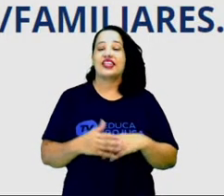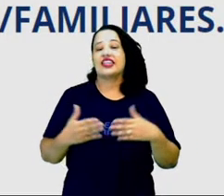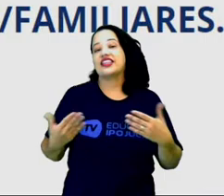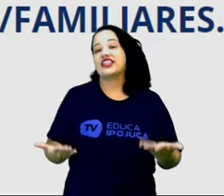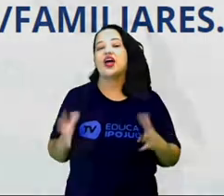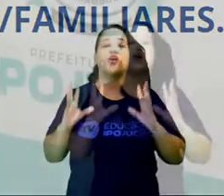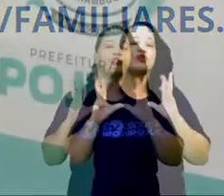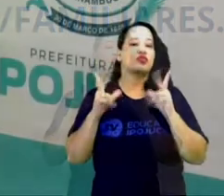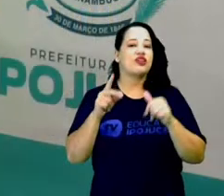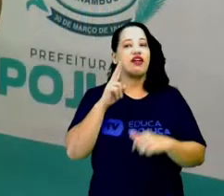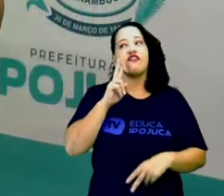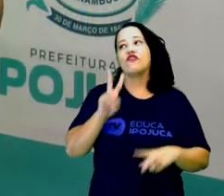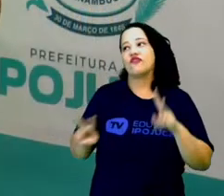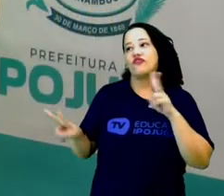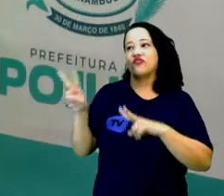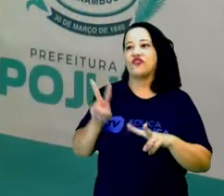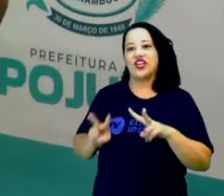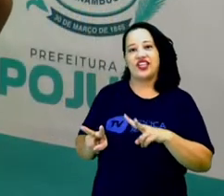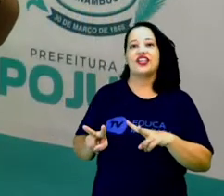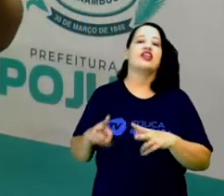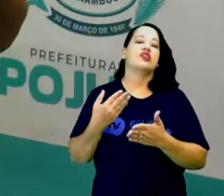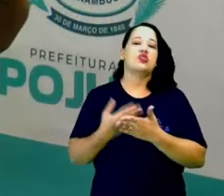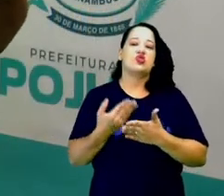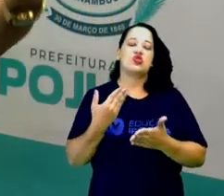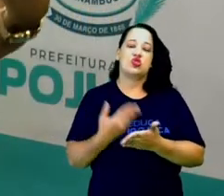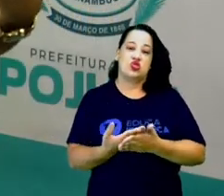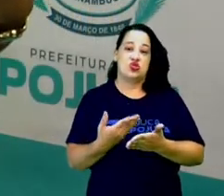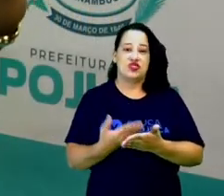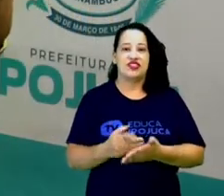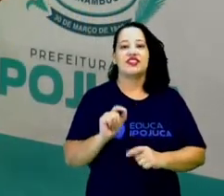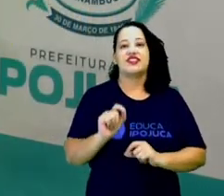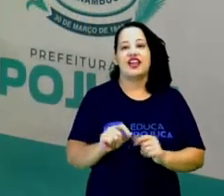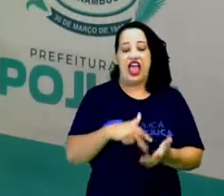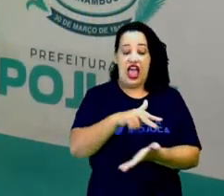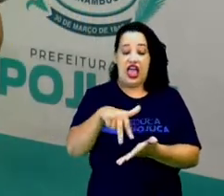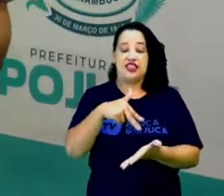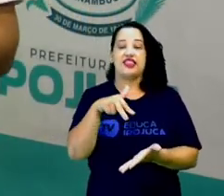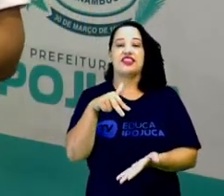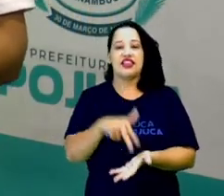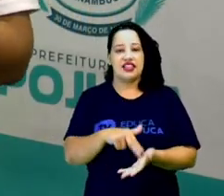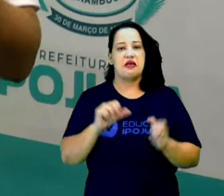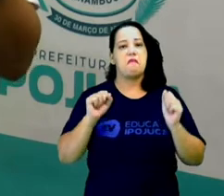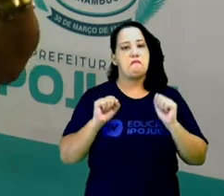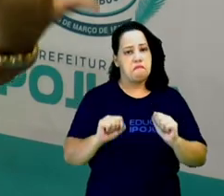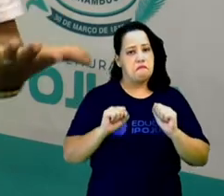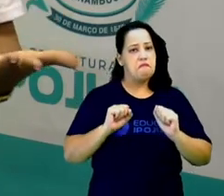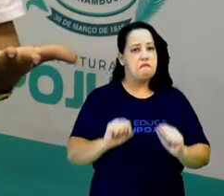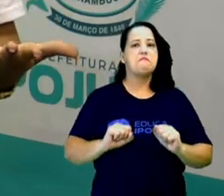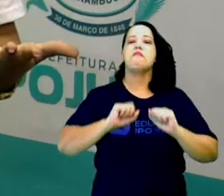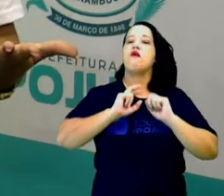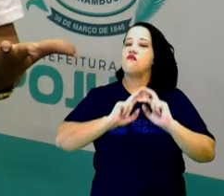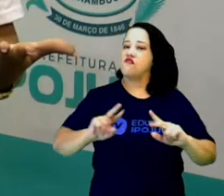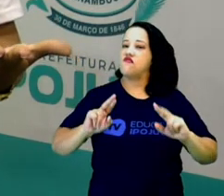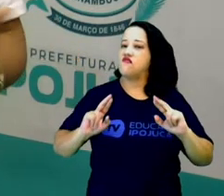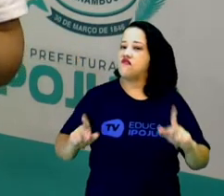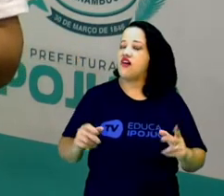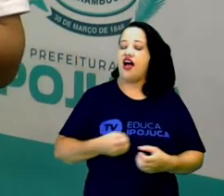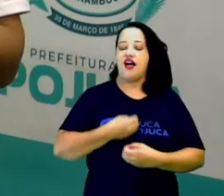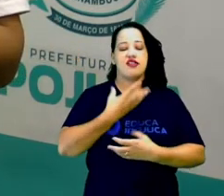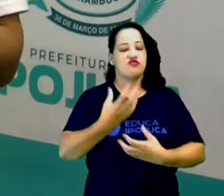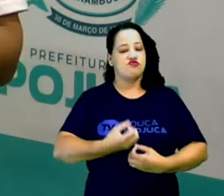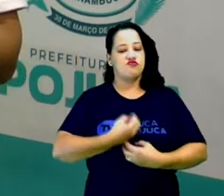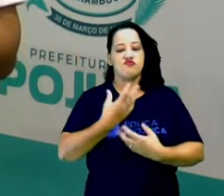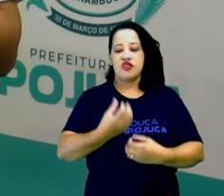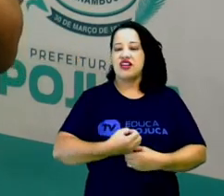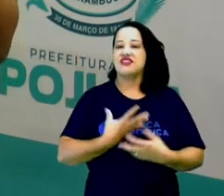Diante de tudo que visualizamos aqui, estudamos o olhar da dança e essa dança ela pode ter vários tipos de expressão. Ela